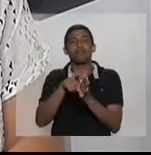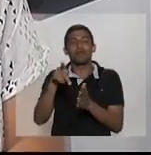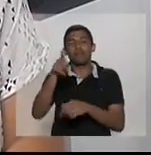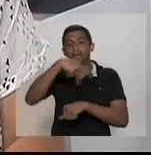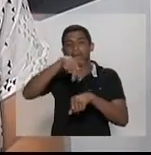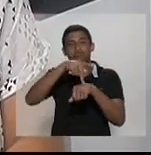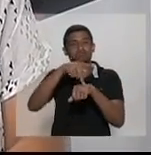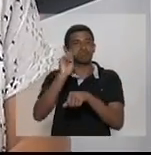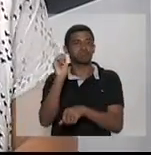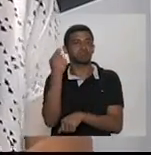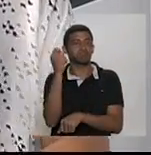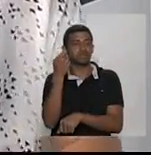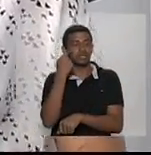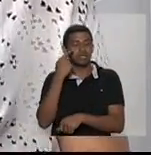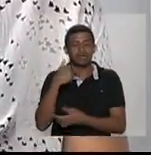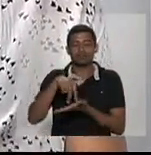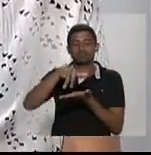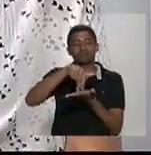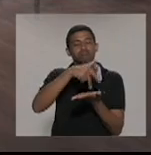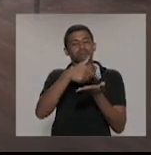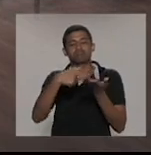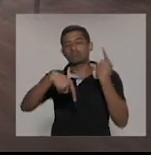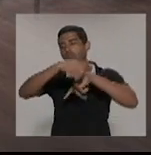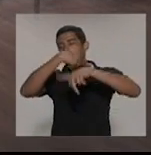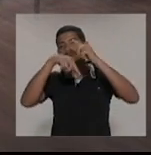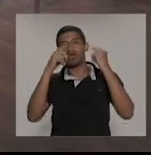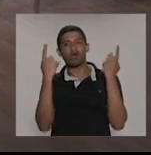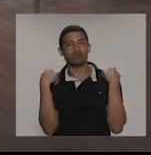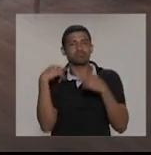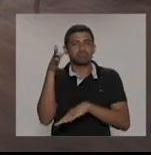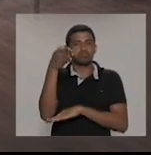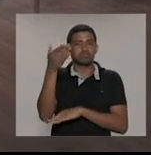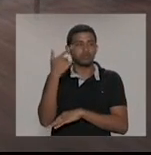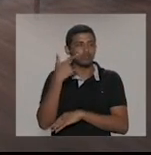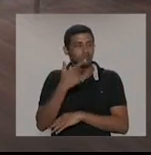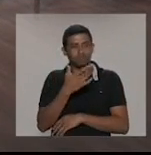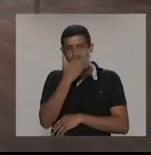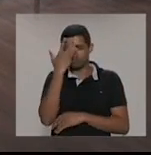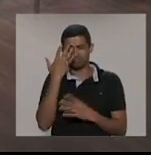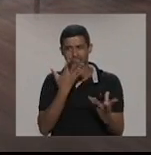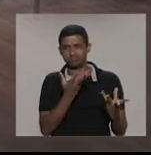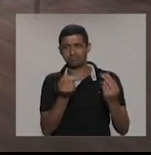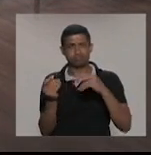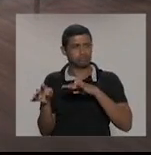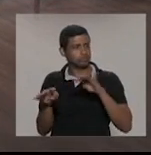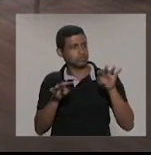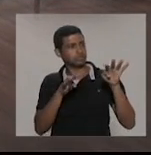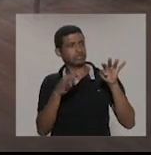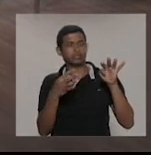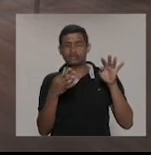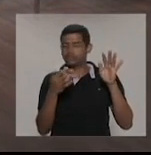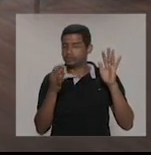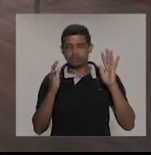da Argentina. E foi incrível essa imagem maravilhosa, só que foi altamente